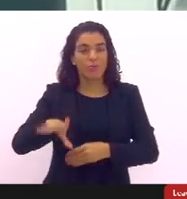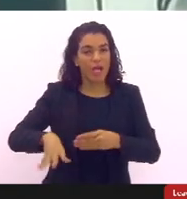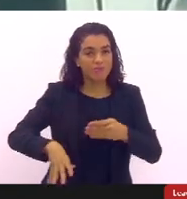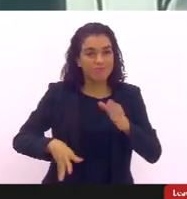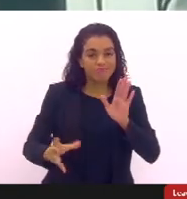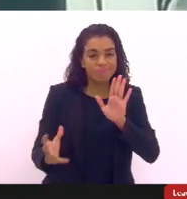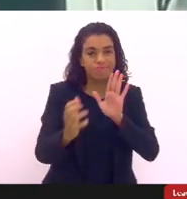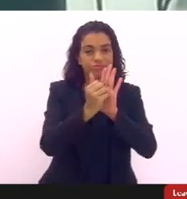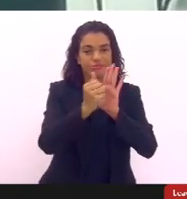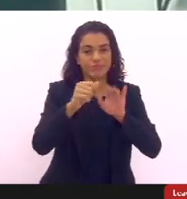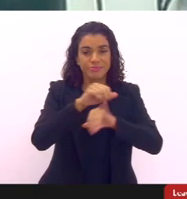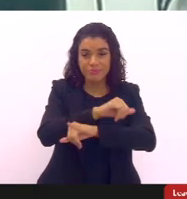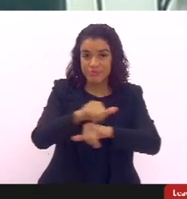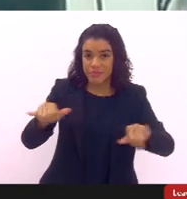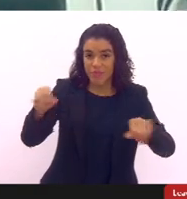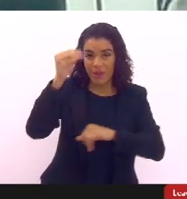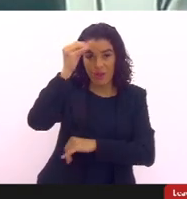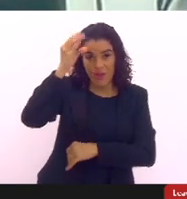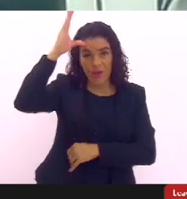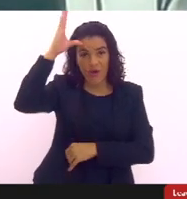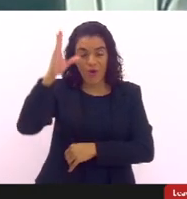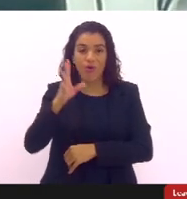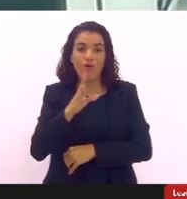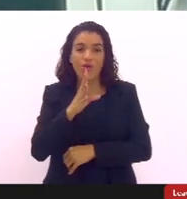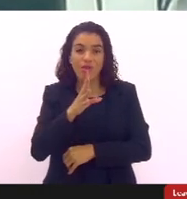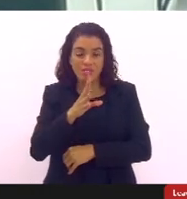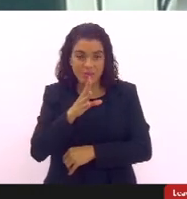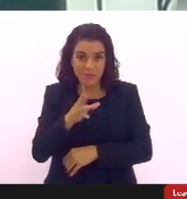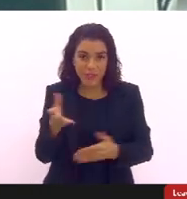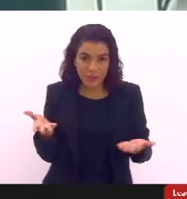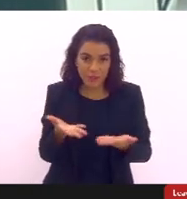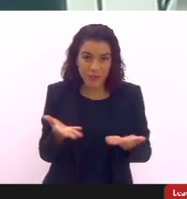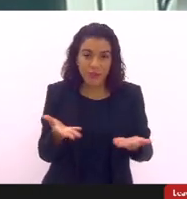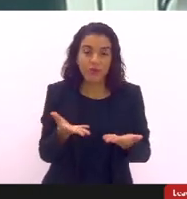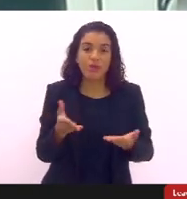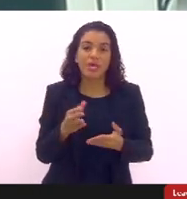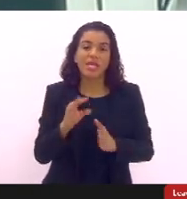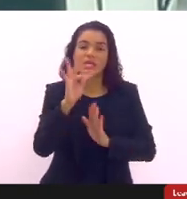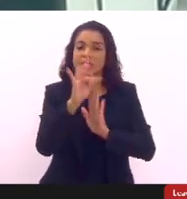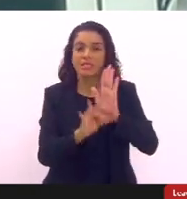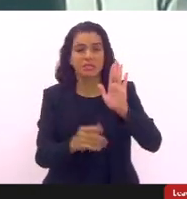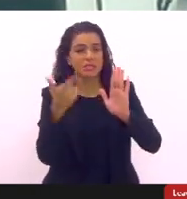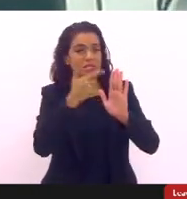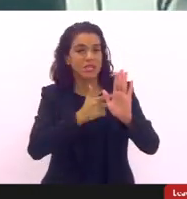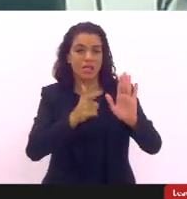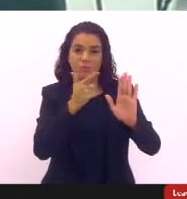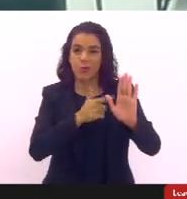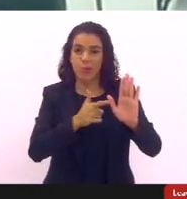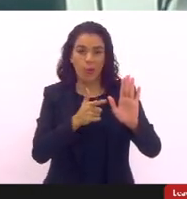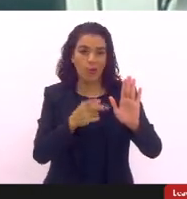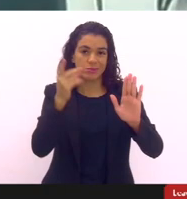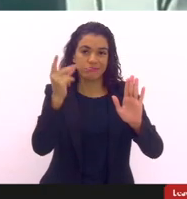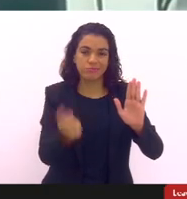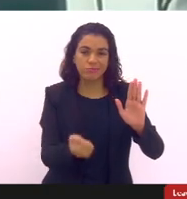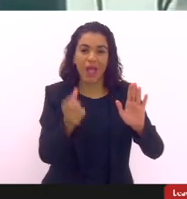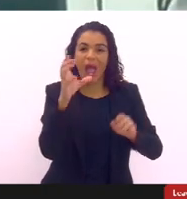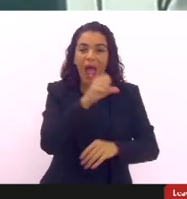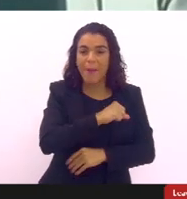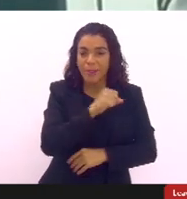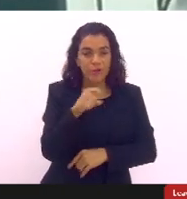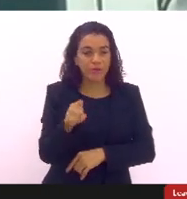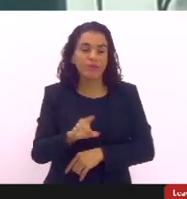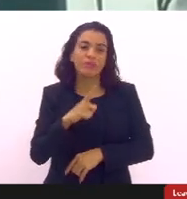né, que é para conhecimento de todos que estão participando, talvez pela primeira vez, esse termo não saiu no estalar dos dedos. Existe